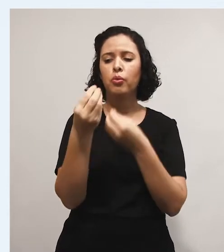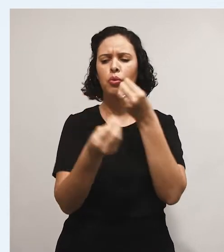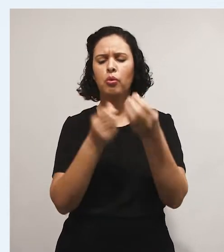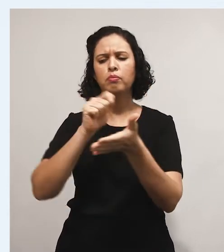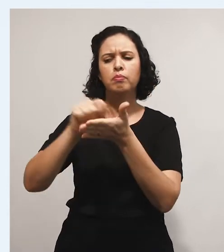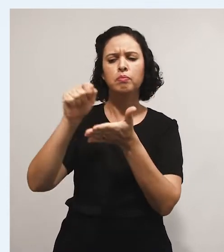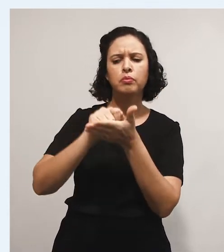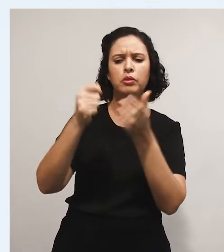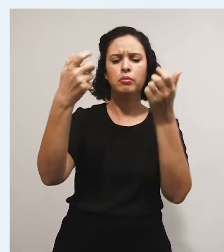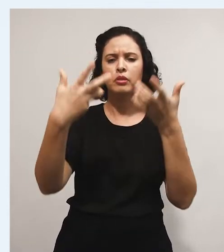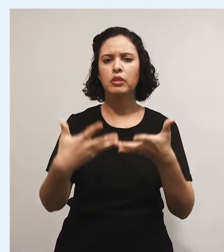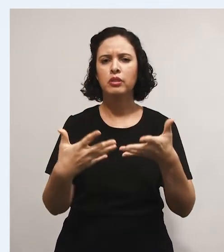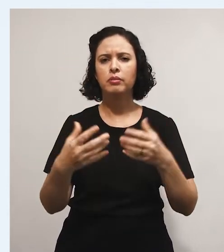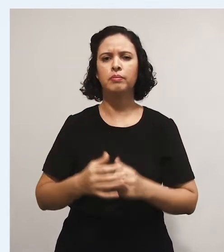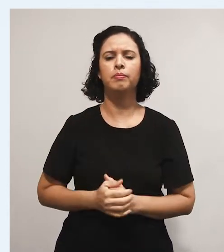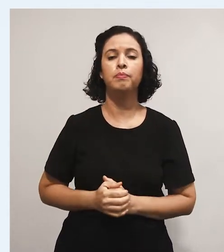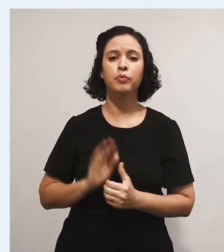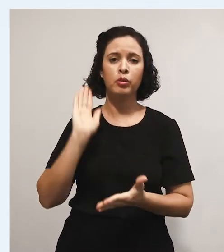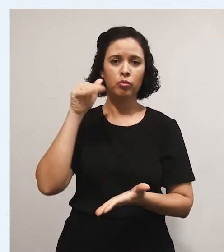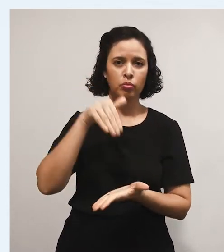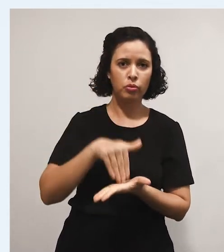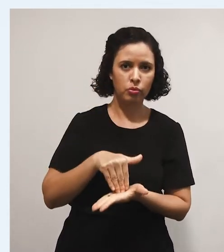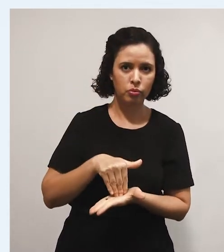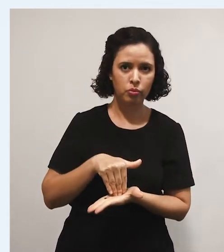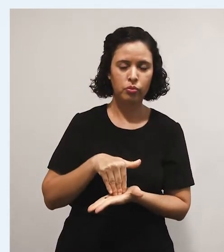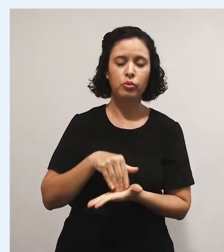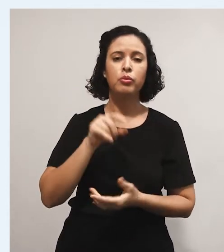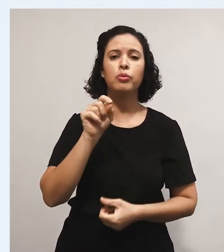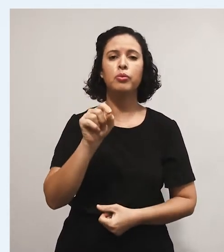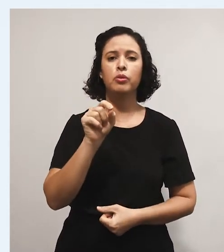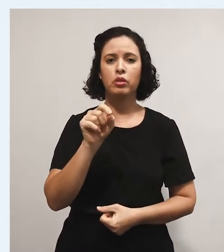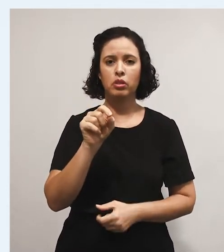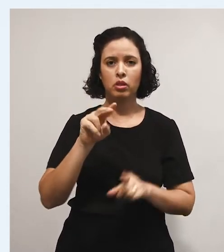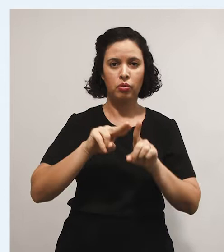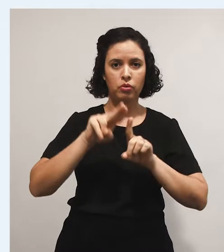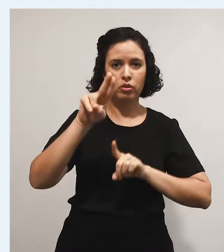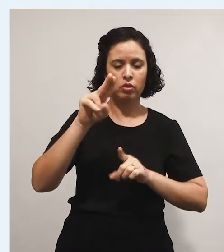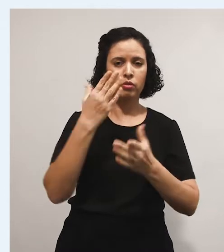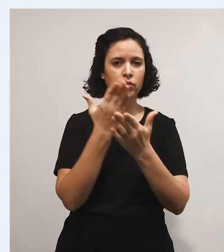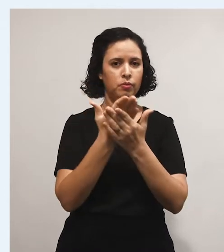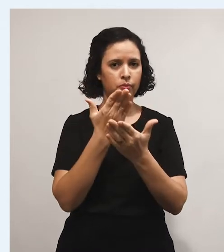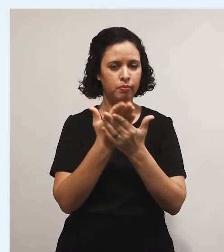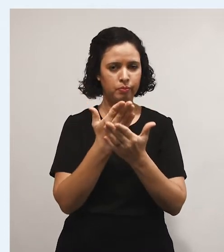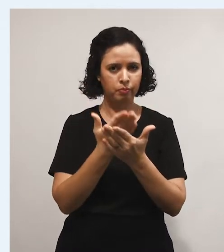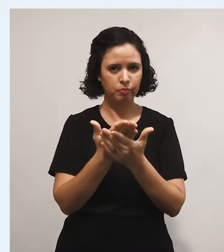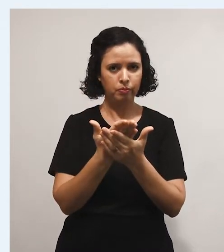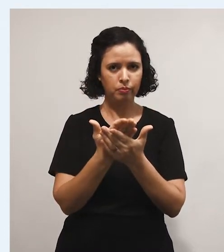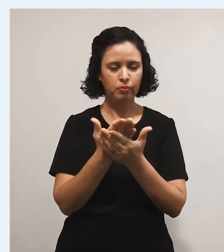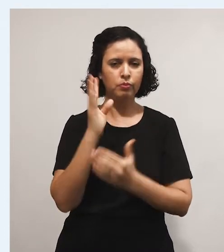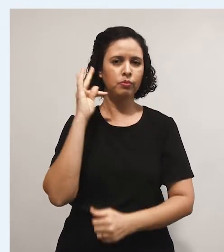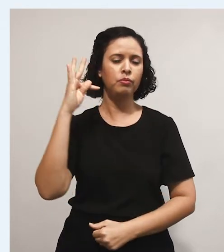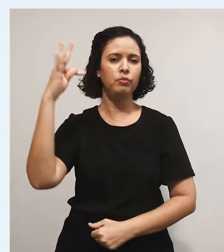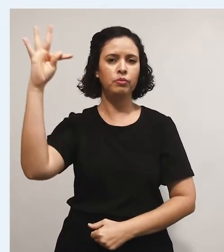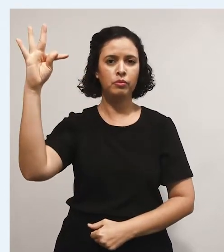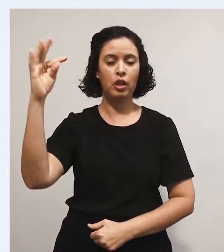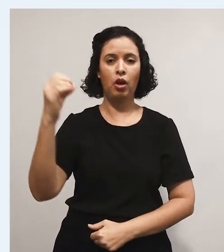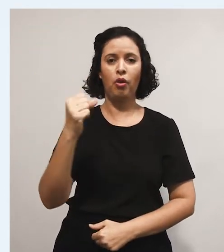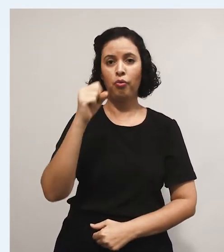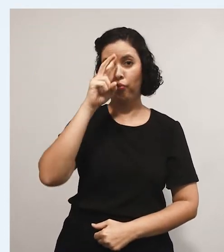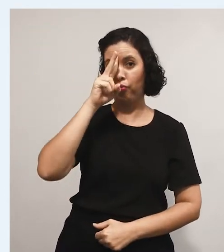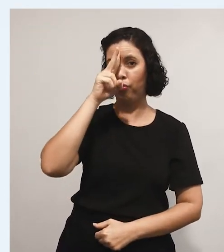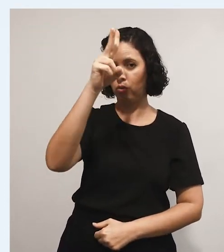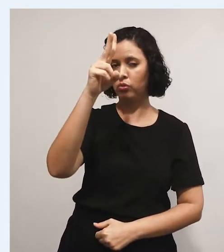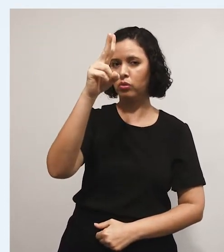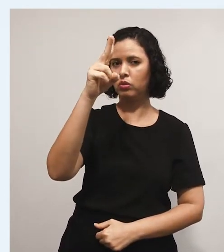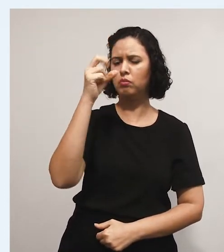isso de um modo geral. E por último, né, nessa unidade, nós vamos trabalhar a teoria da força.